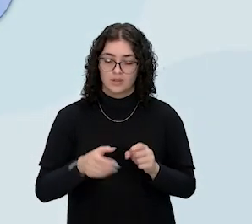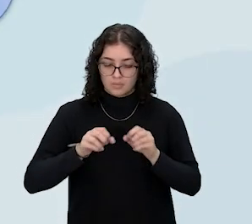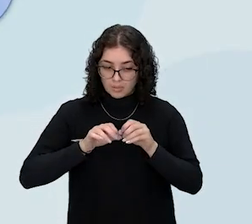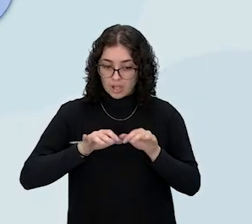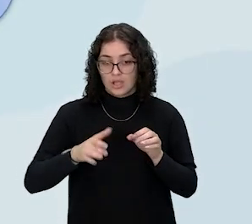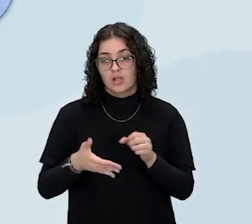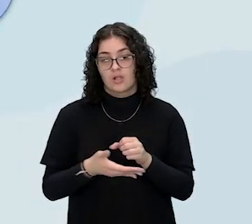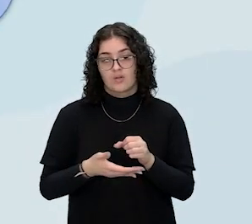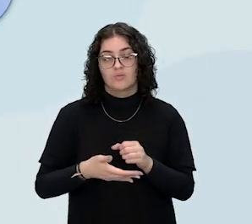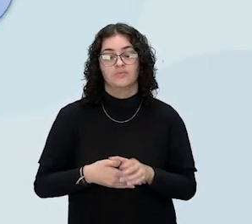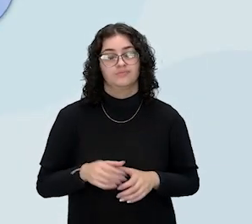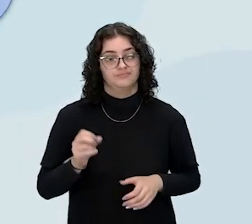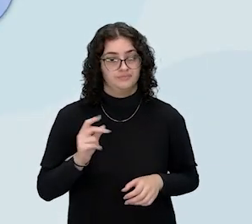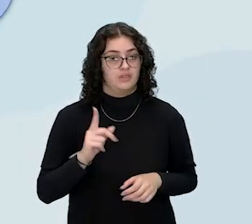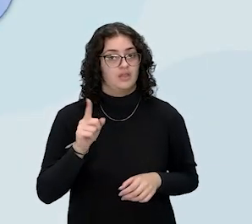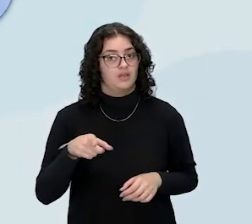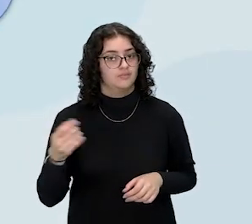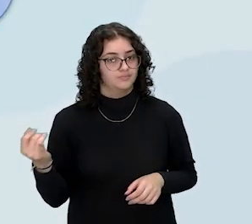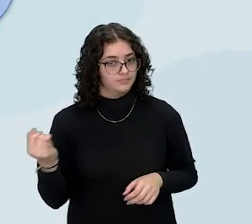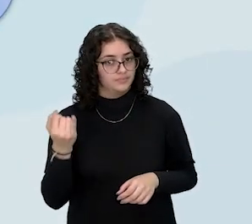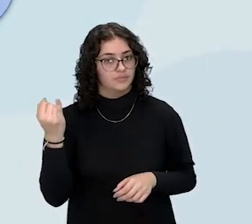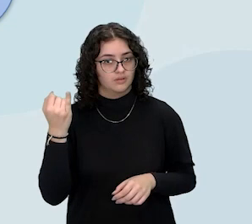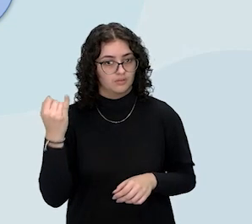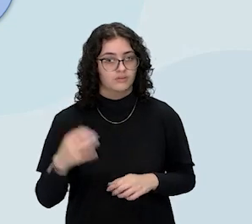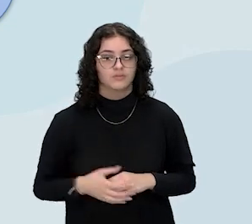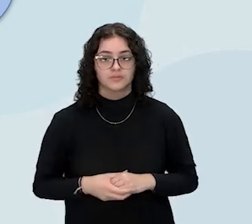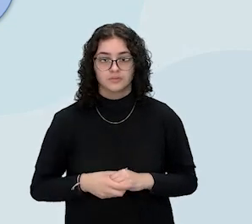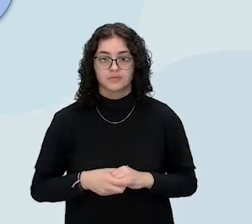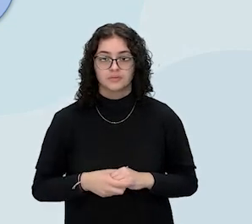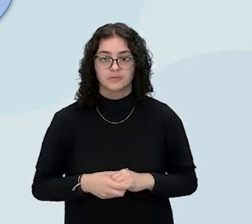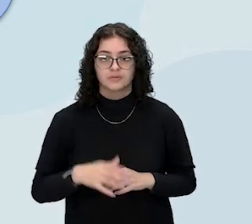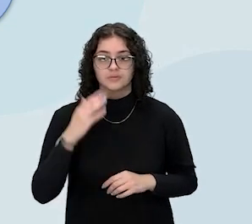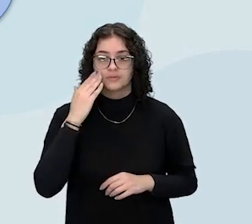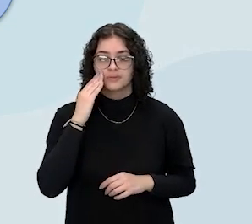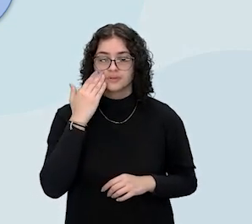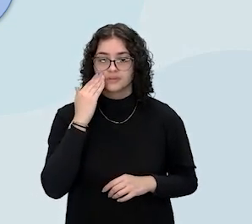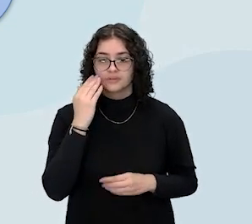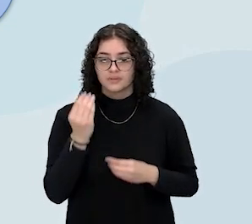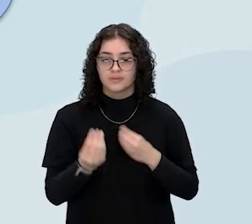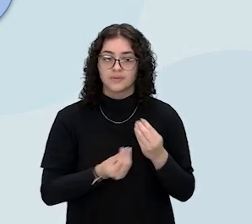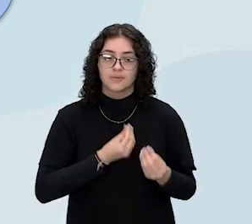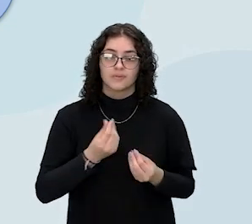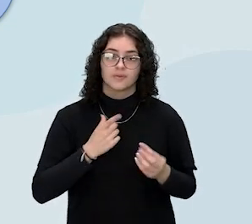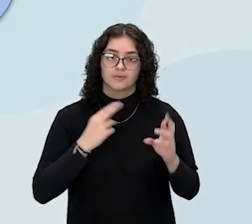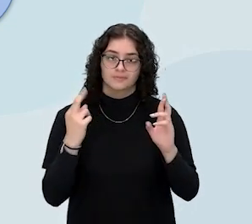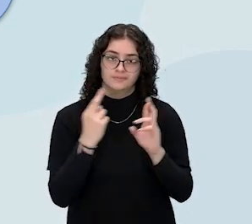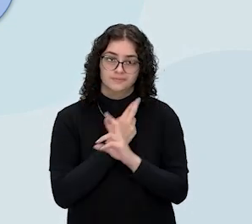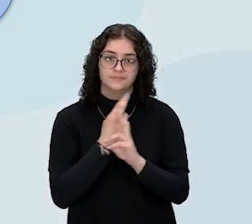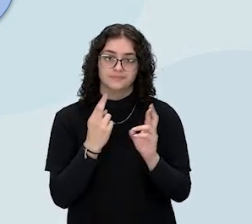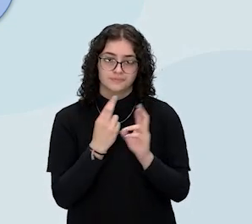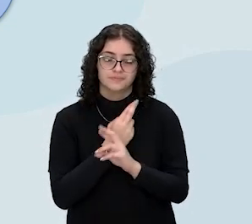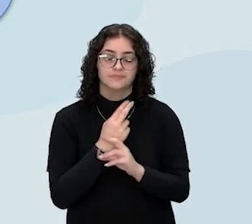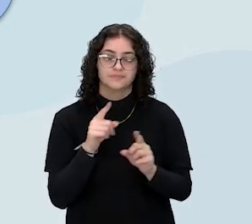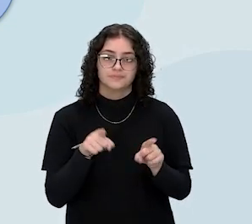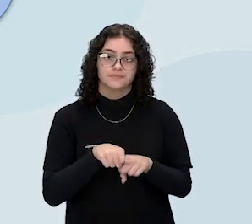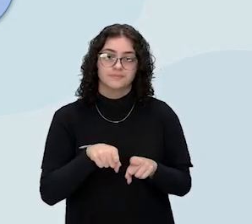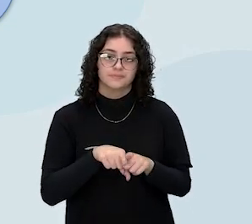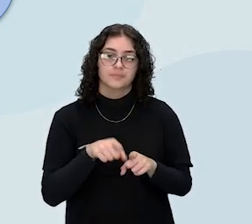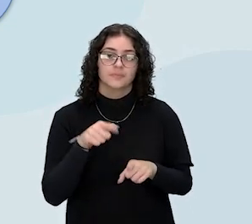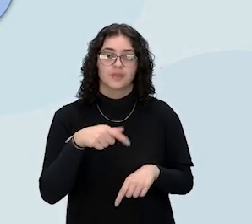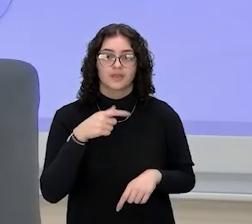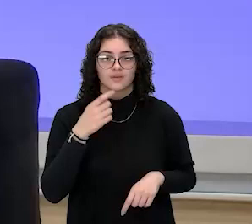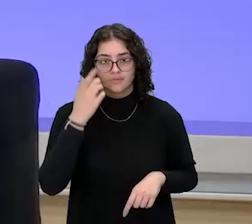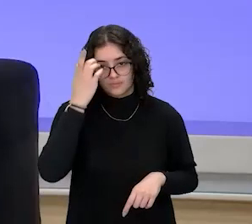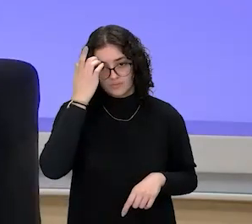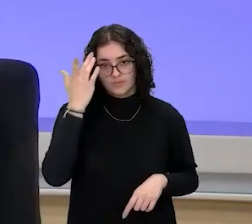tá? Isso também é fundamental aí para entender algumas relações e o que fica mais